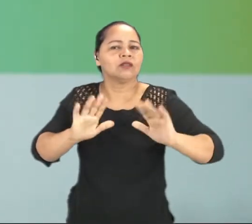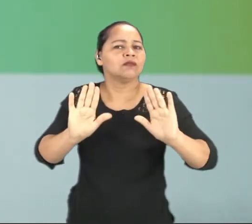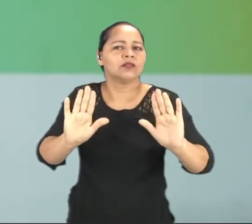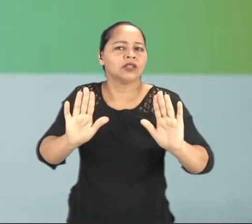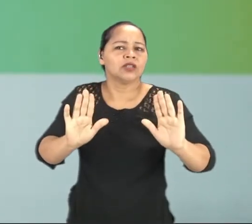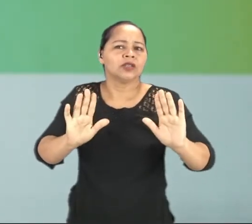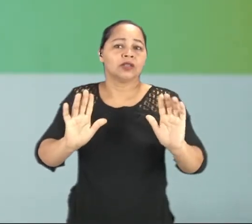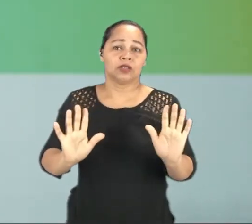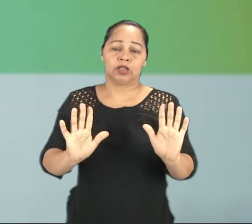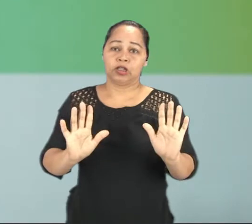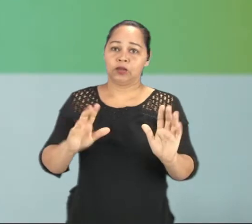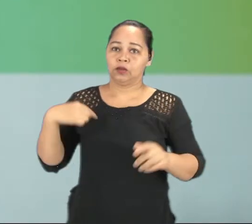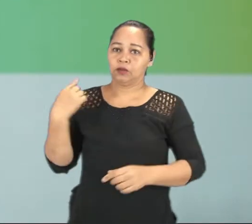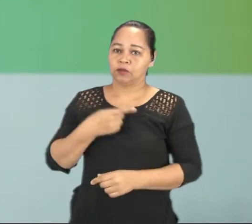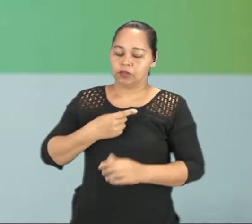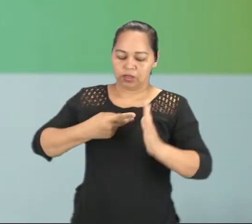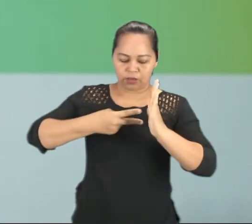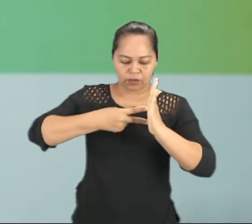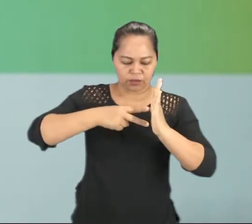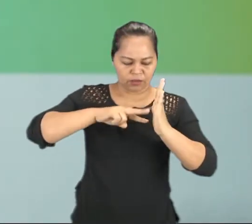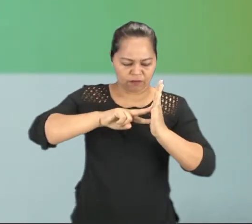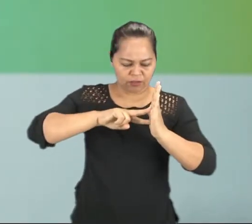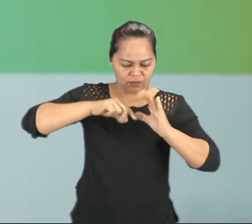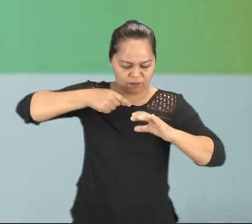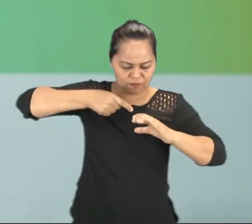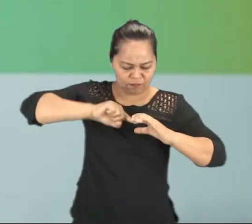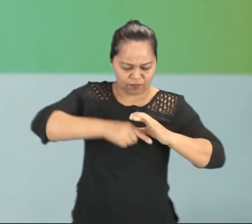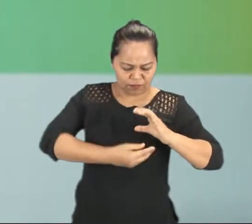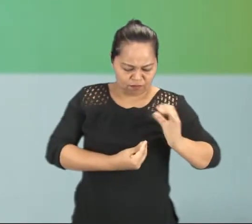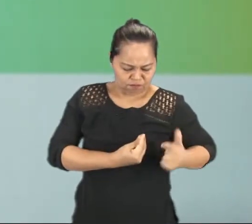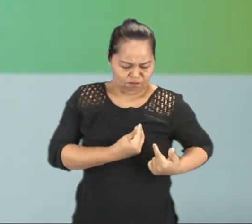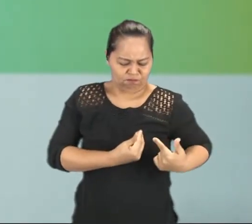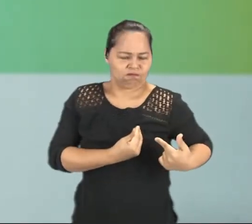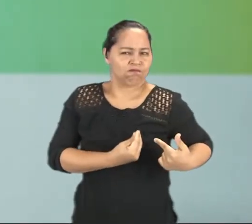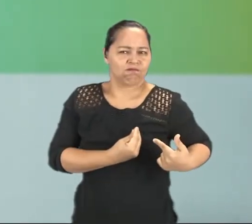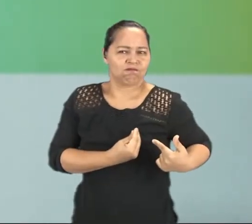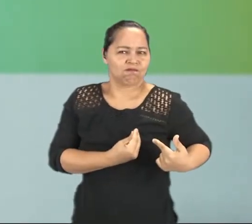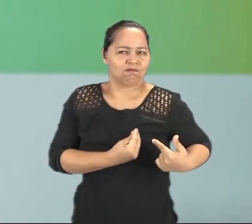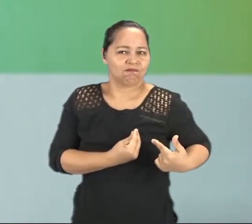nome da aula é Busca de Significado e Sentido da Vida.